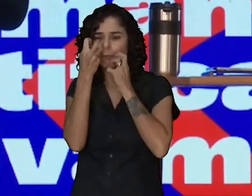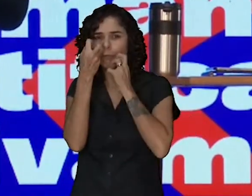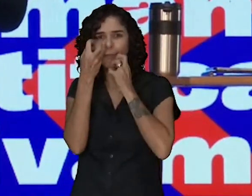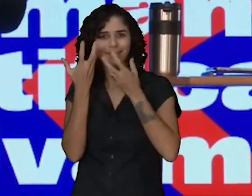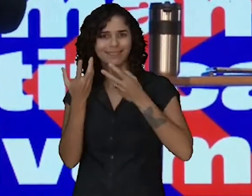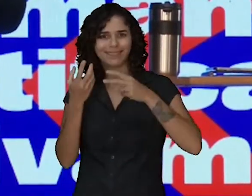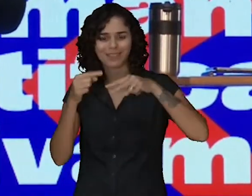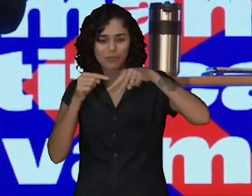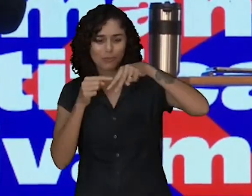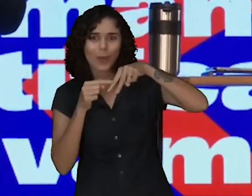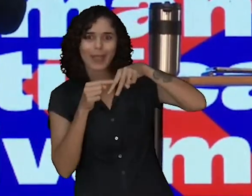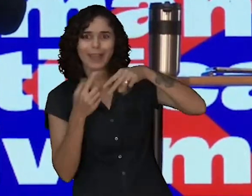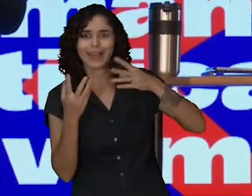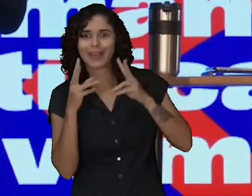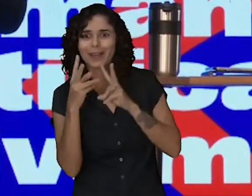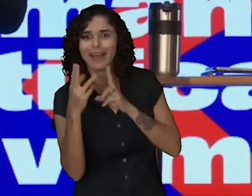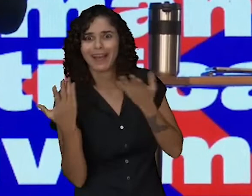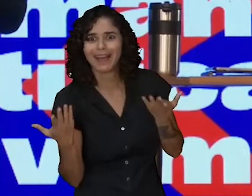e ele vaza.